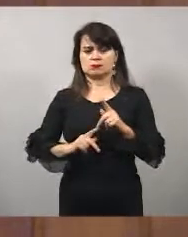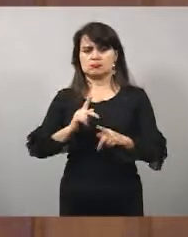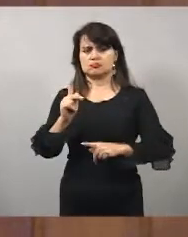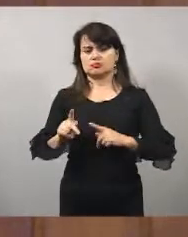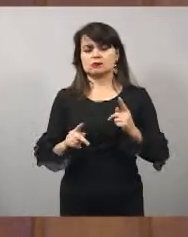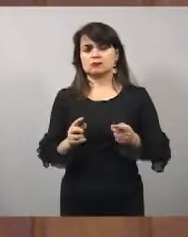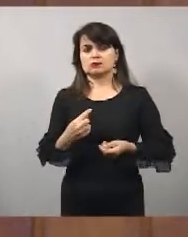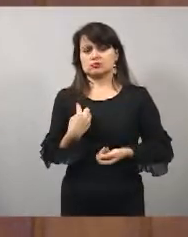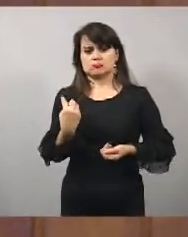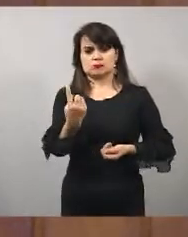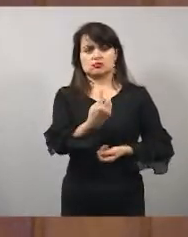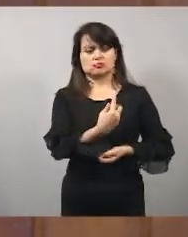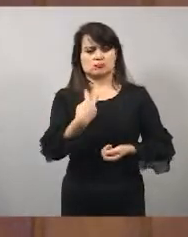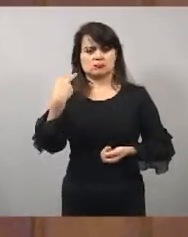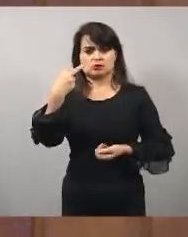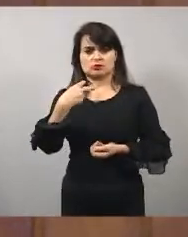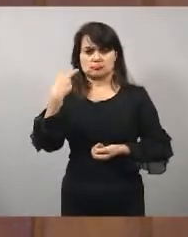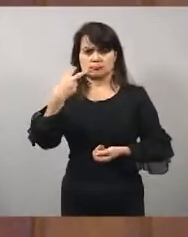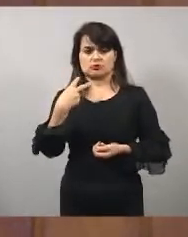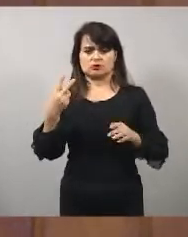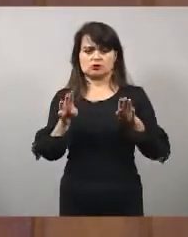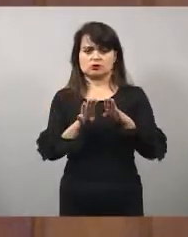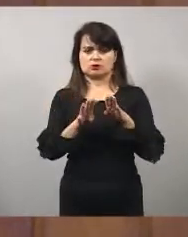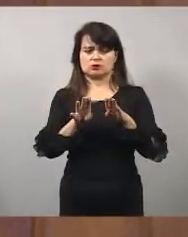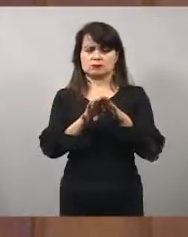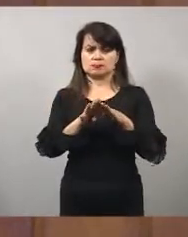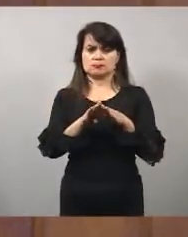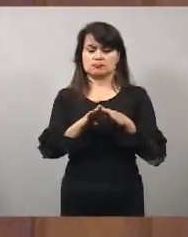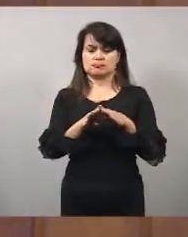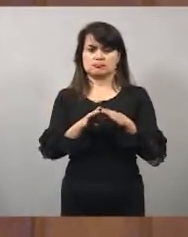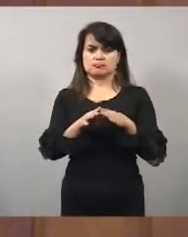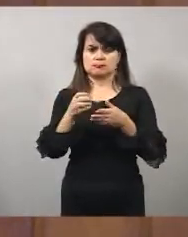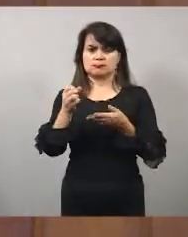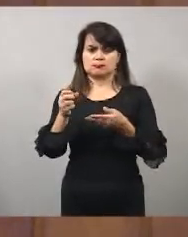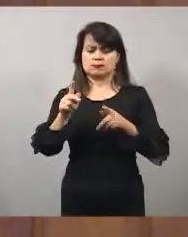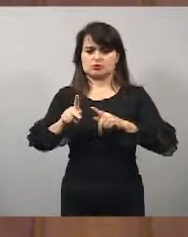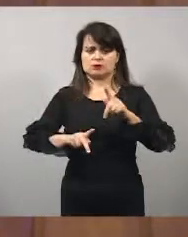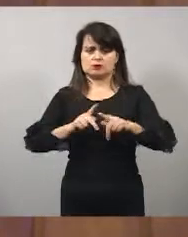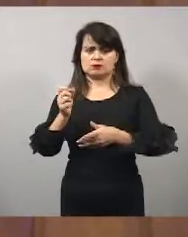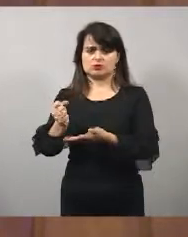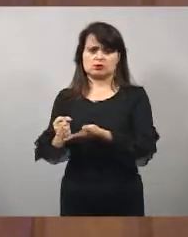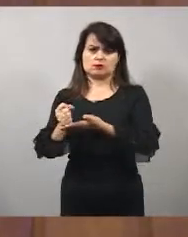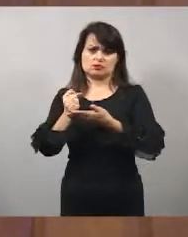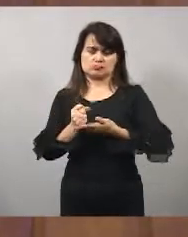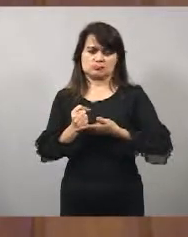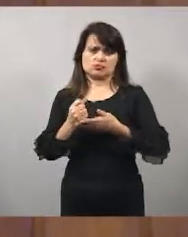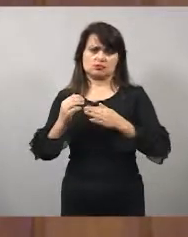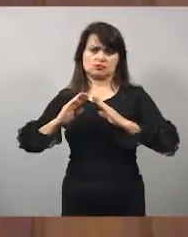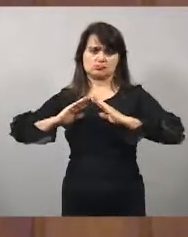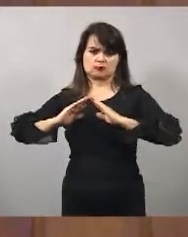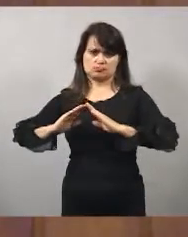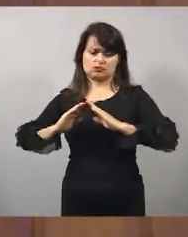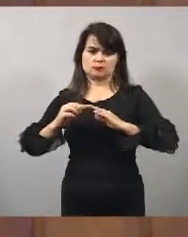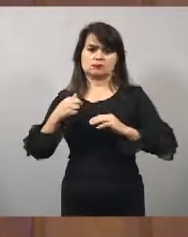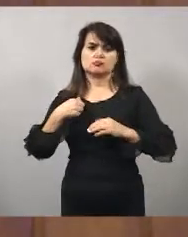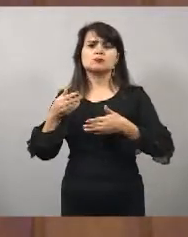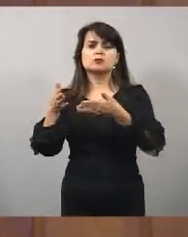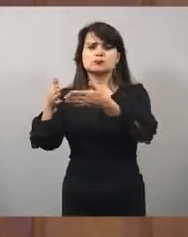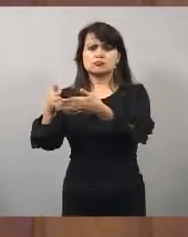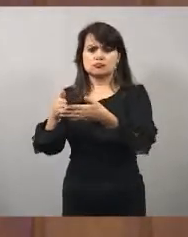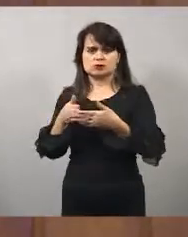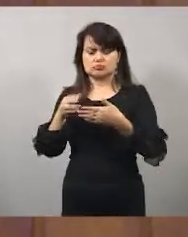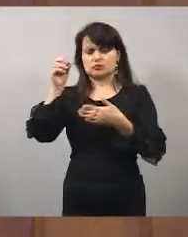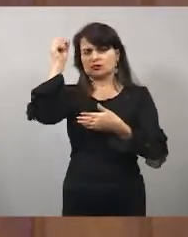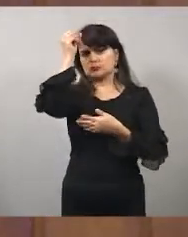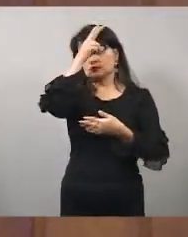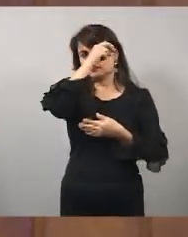de reivindicação é a reivindicação do que as pessoas estão precisando. Então, fica aí novamente meu pedido para que o prefeito venha,